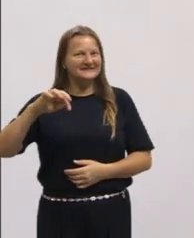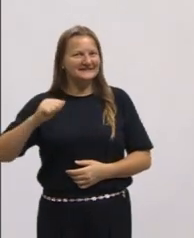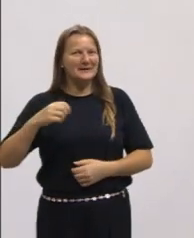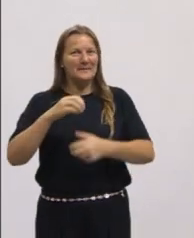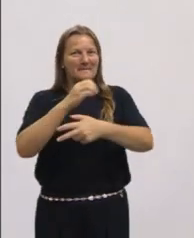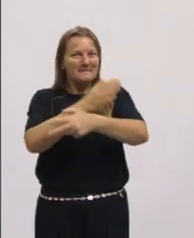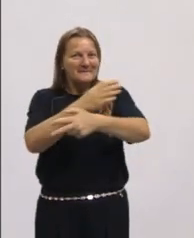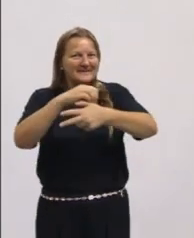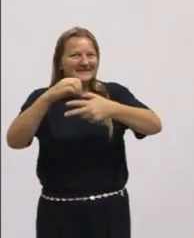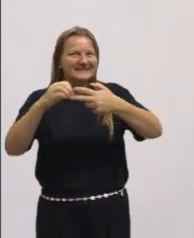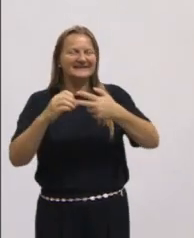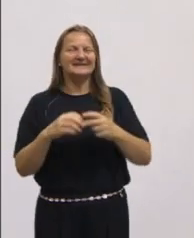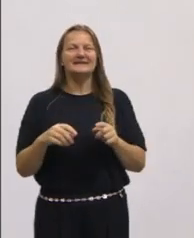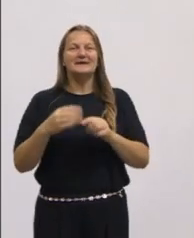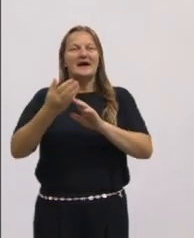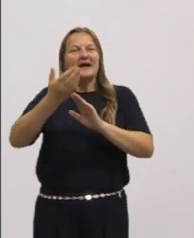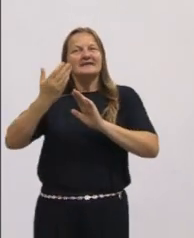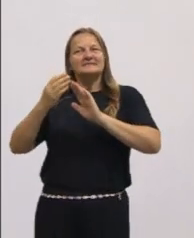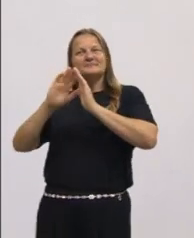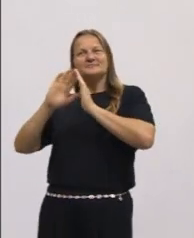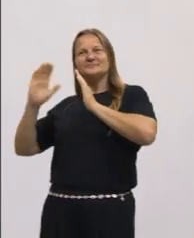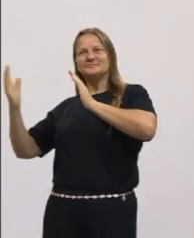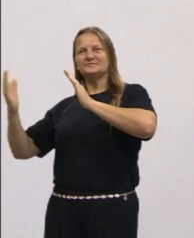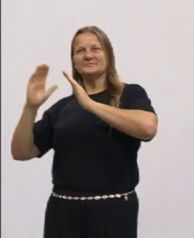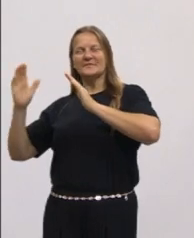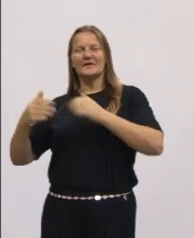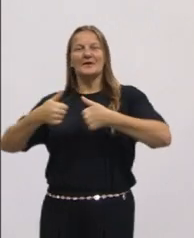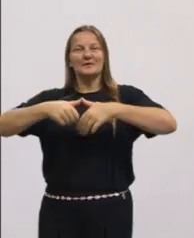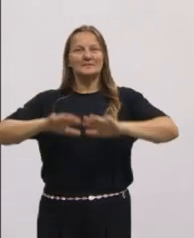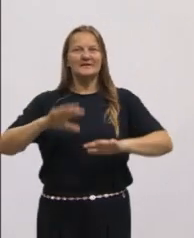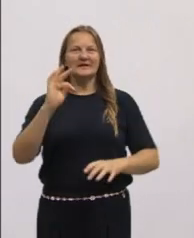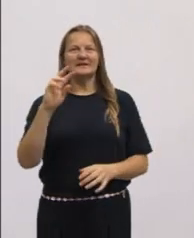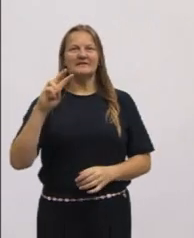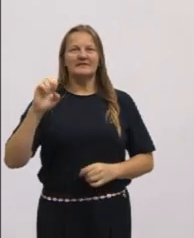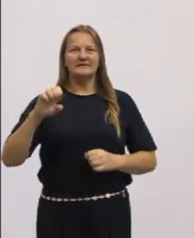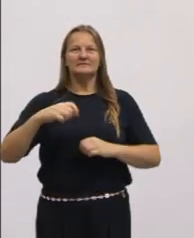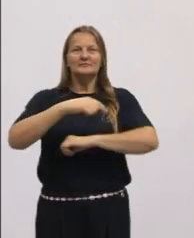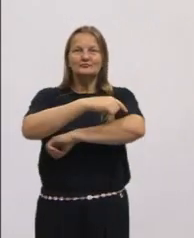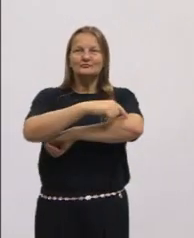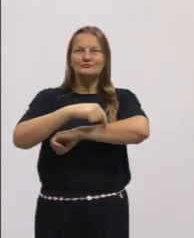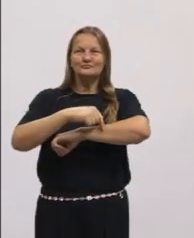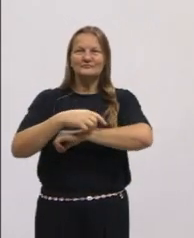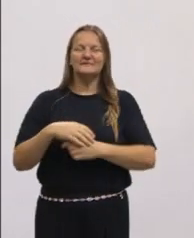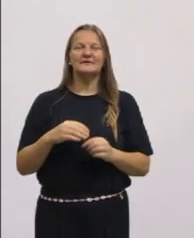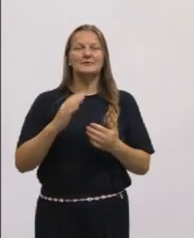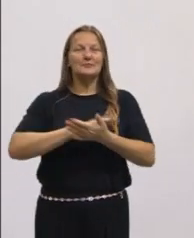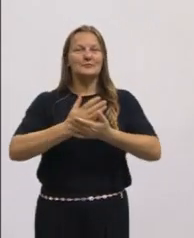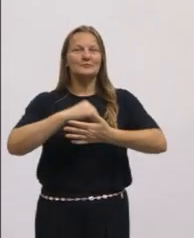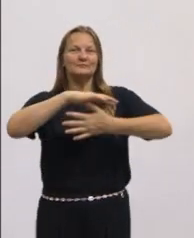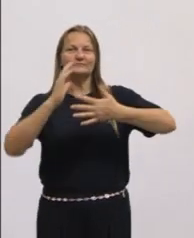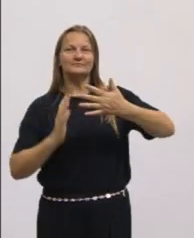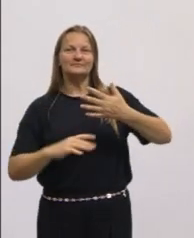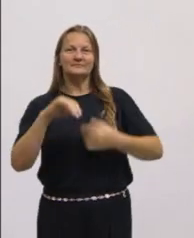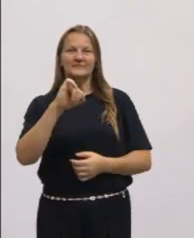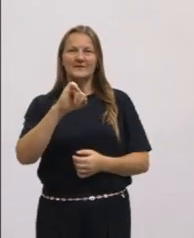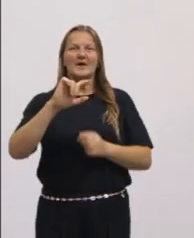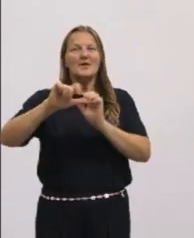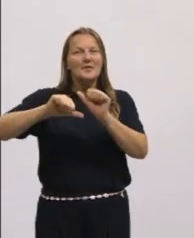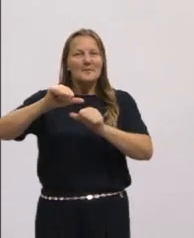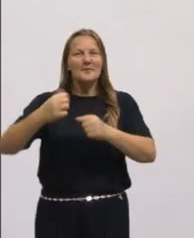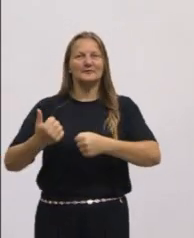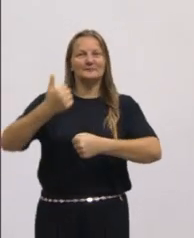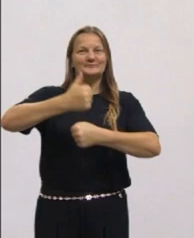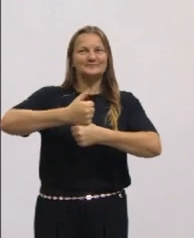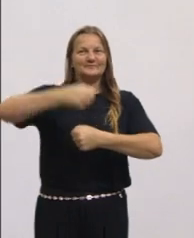aqui atrás de mim o quadro branco nosso estúdio da TV no cantinho a professora intérprete lucimeia e depois vai